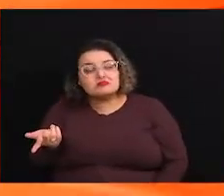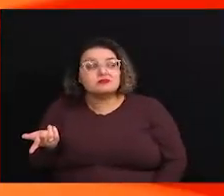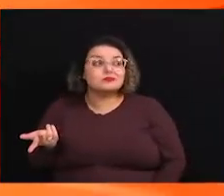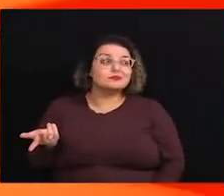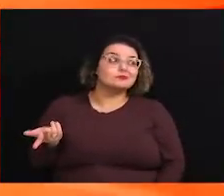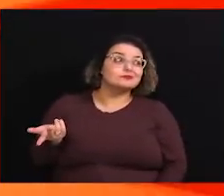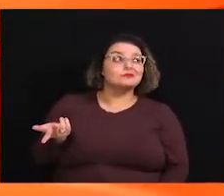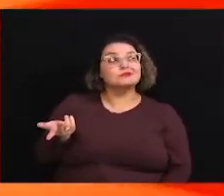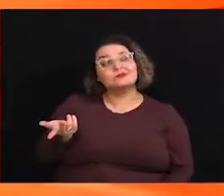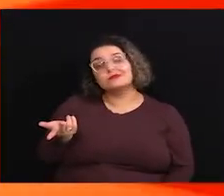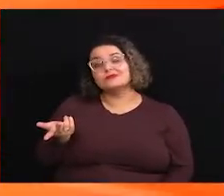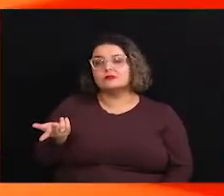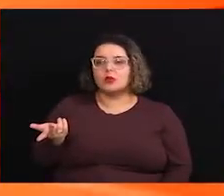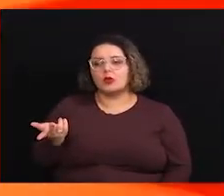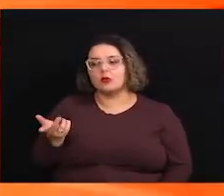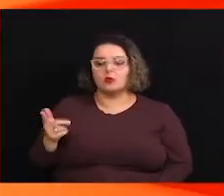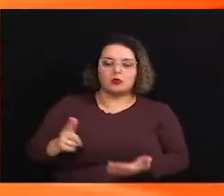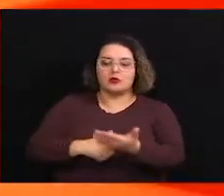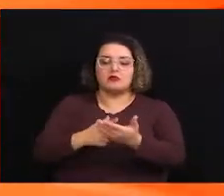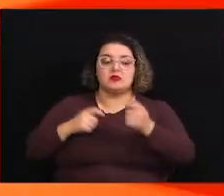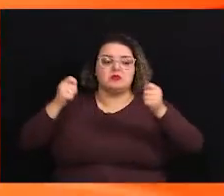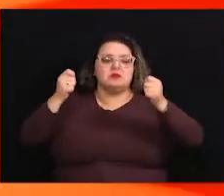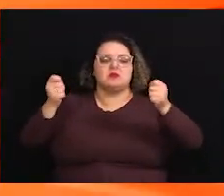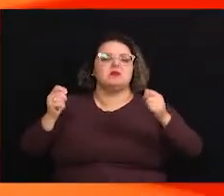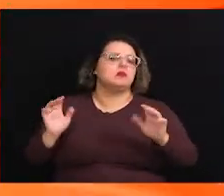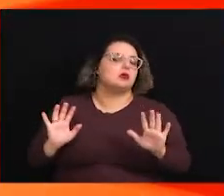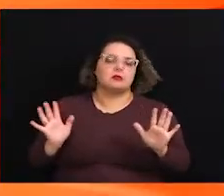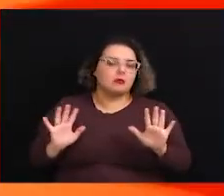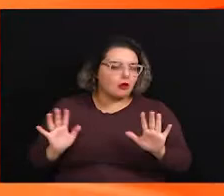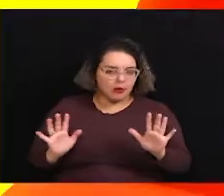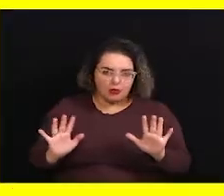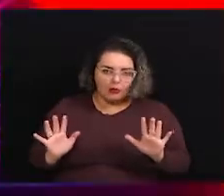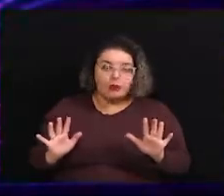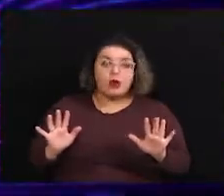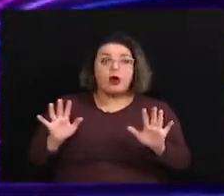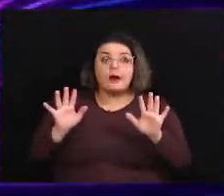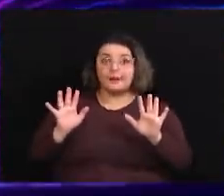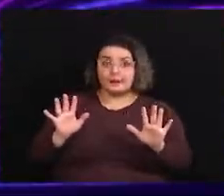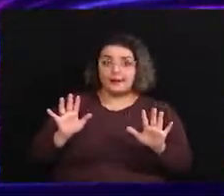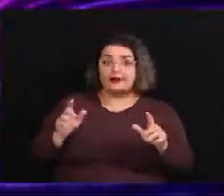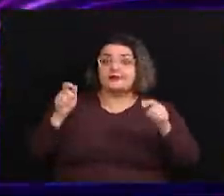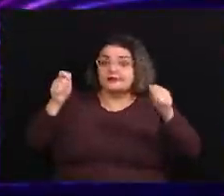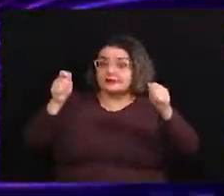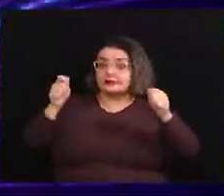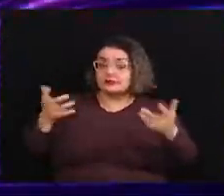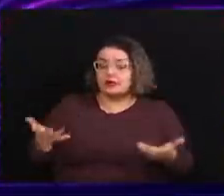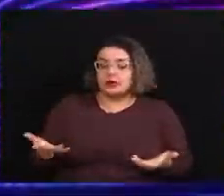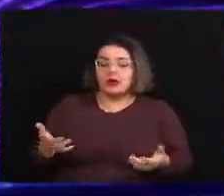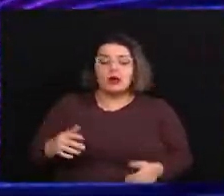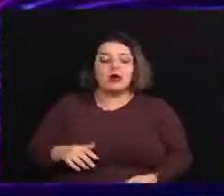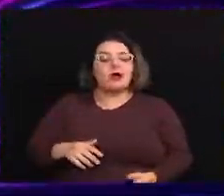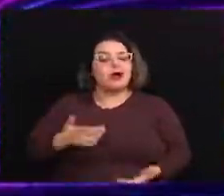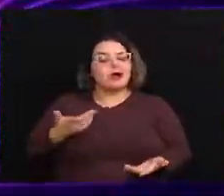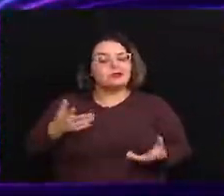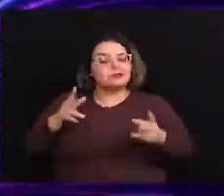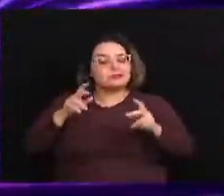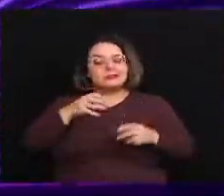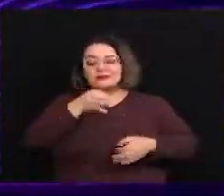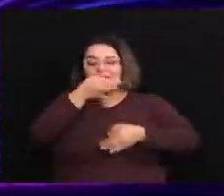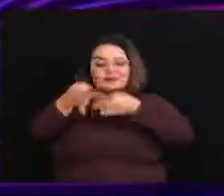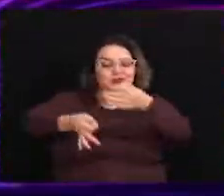dizer assim, um livro de protesto, né? Fazendo críticas, não é, mas as críticas sociais estão